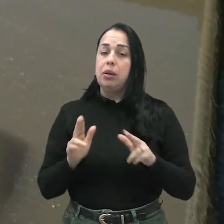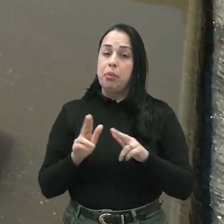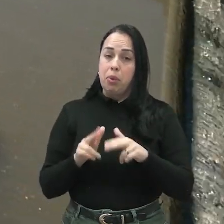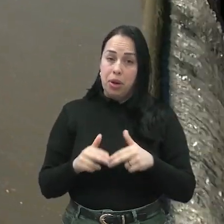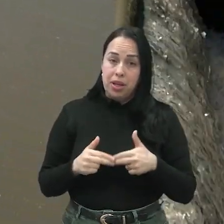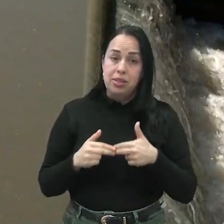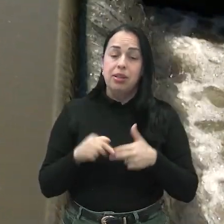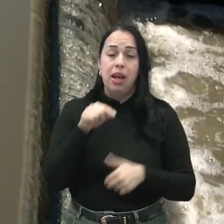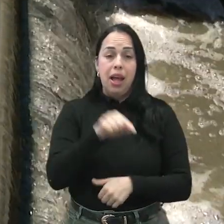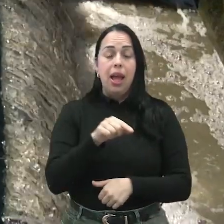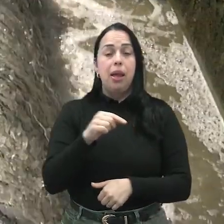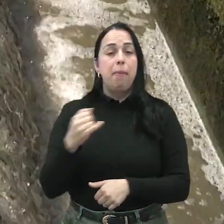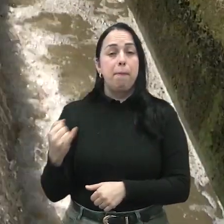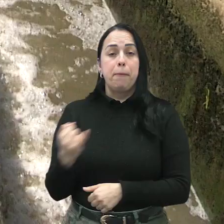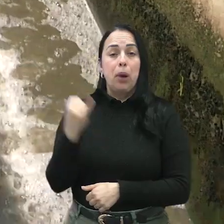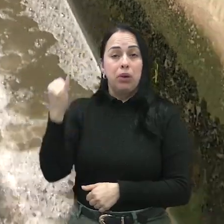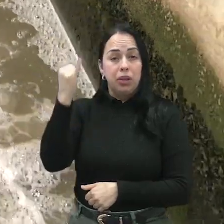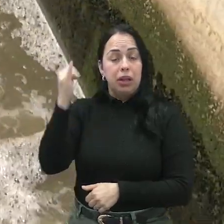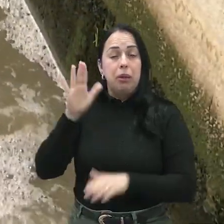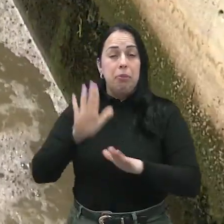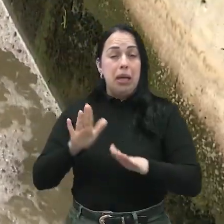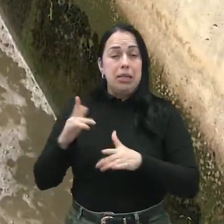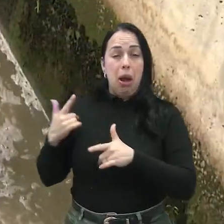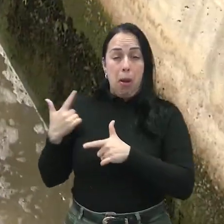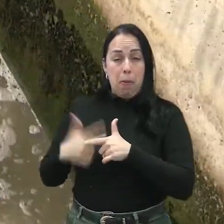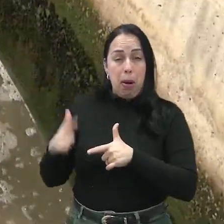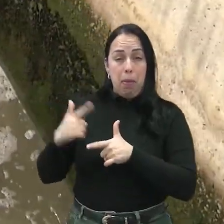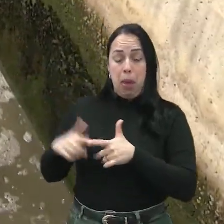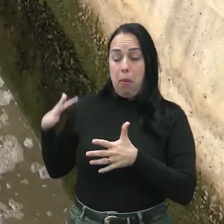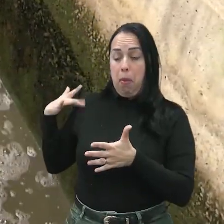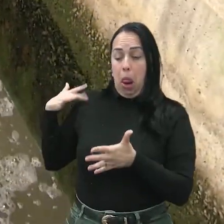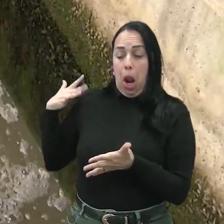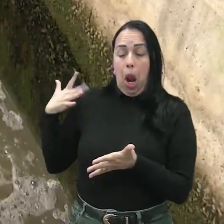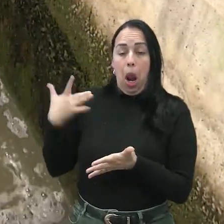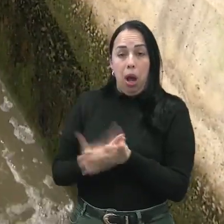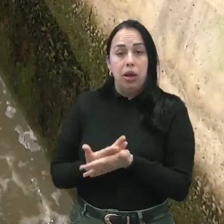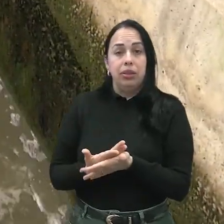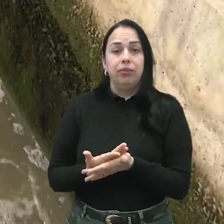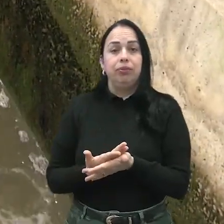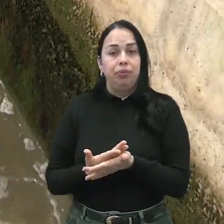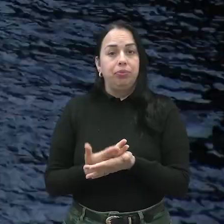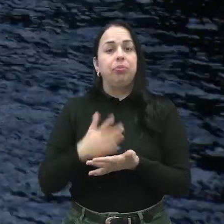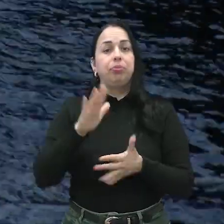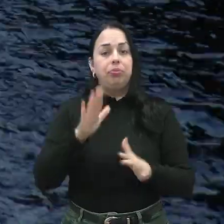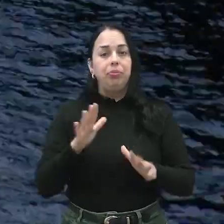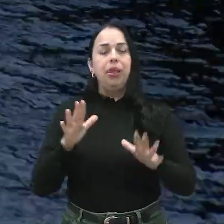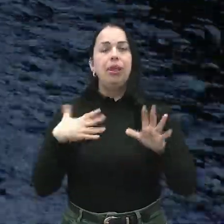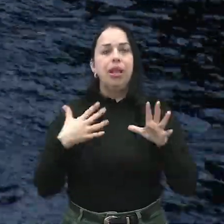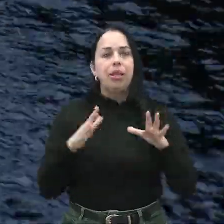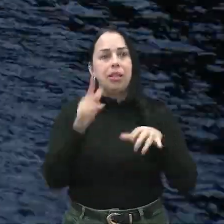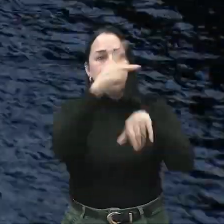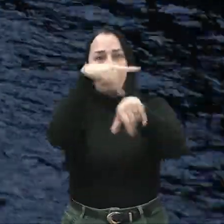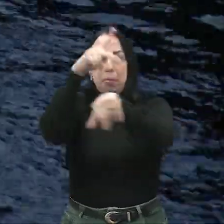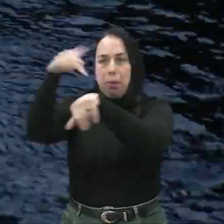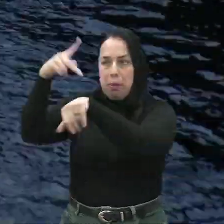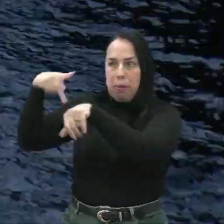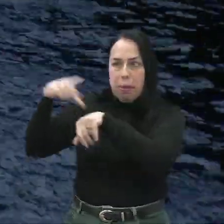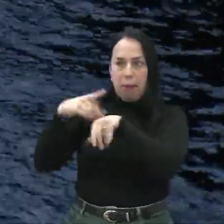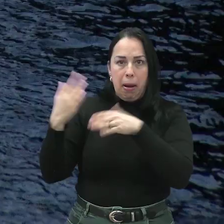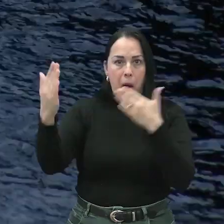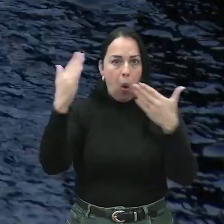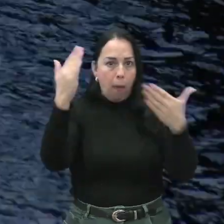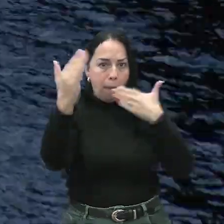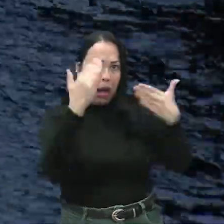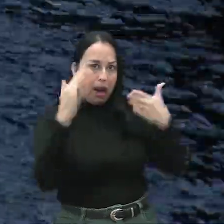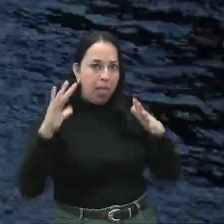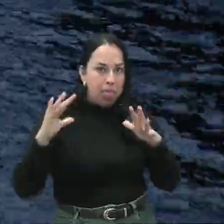A necessidade de saneamento básico é um problema histórico vivido no país. E um ranking que reúne as 100